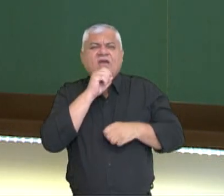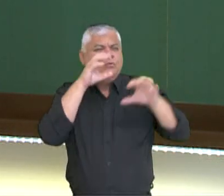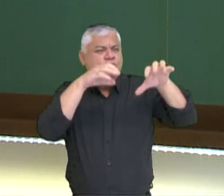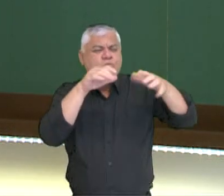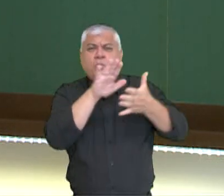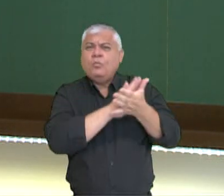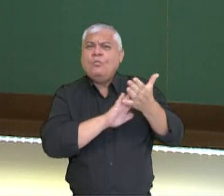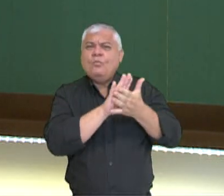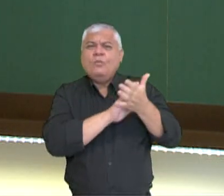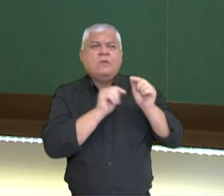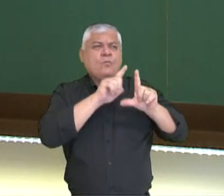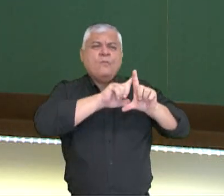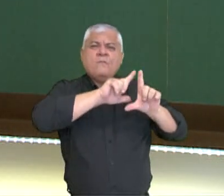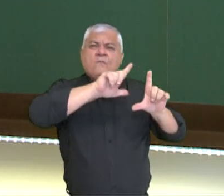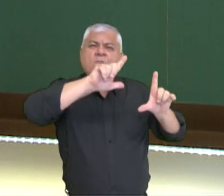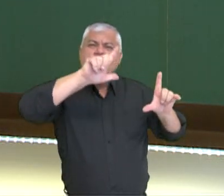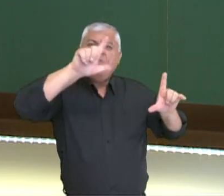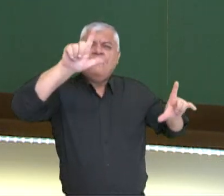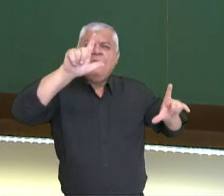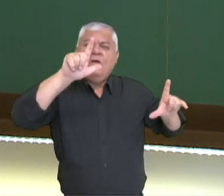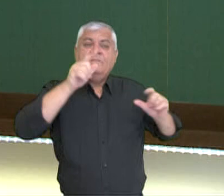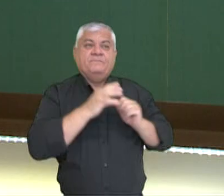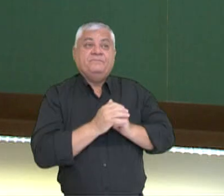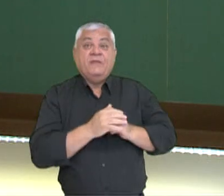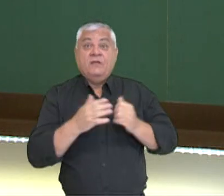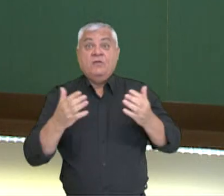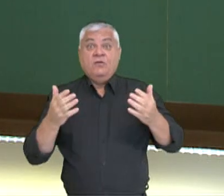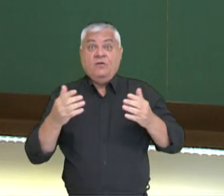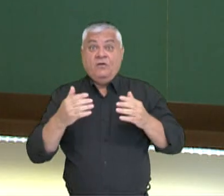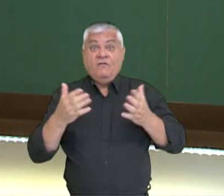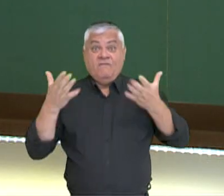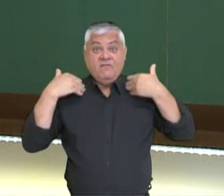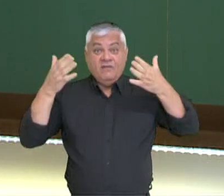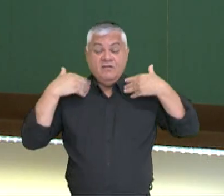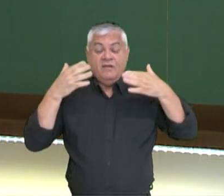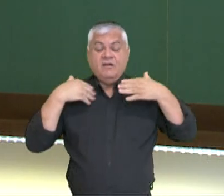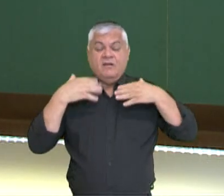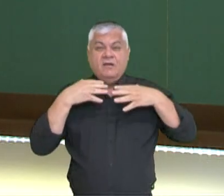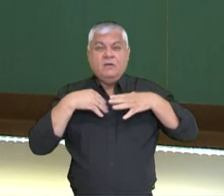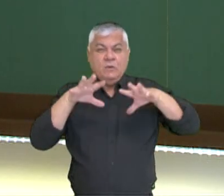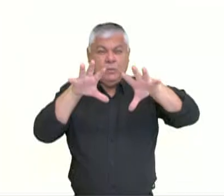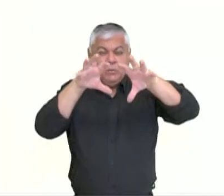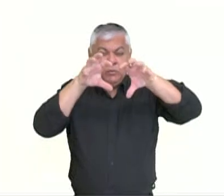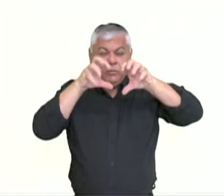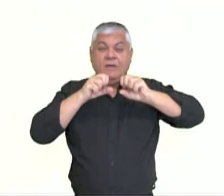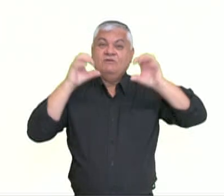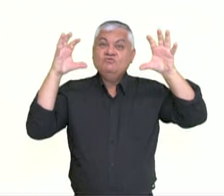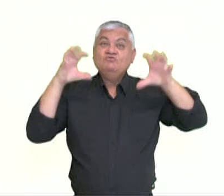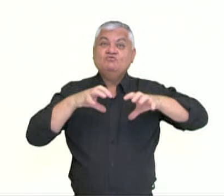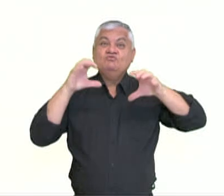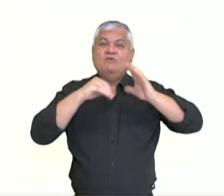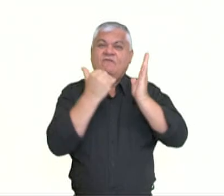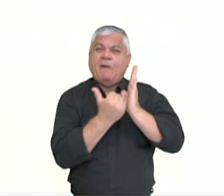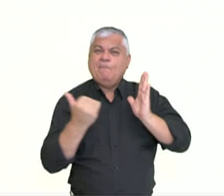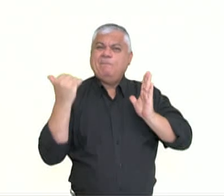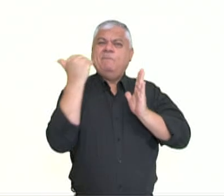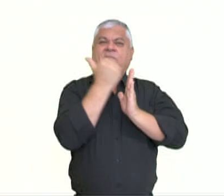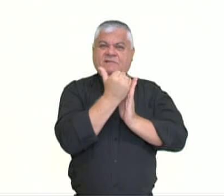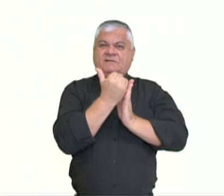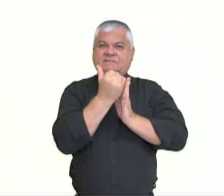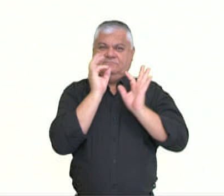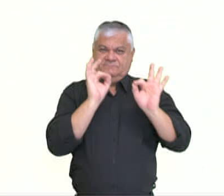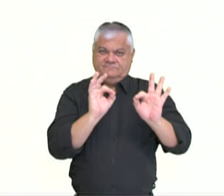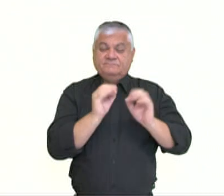clima tropical, no verão uma quantidade maior de chuvas, só para a gente entender. As diferenças ali das cores